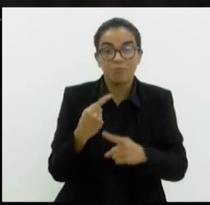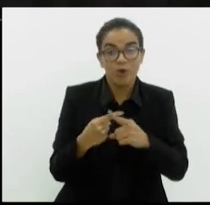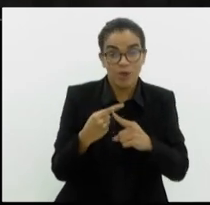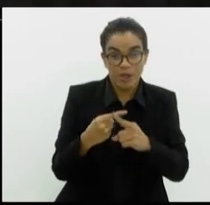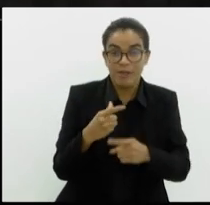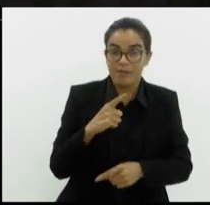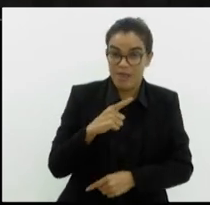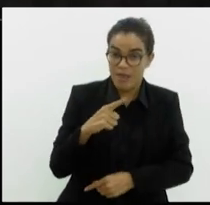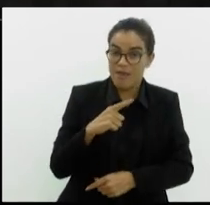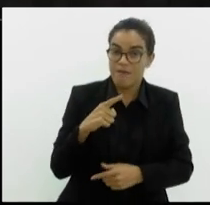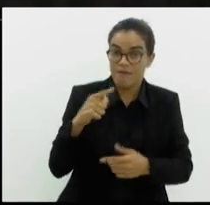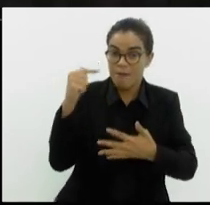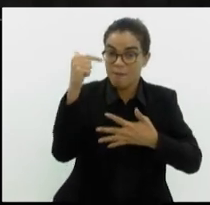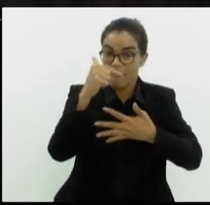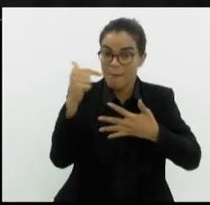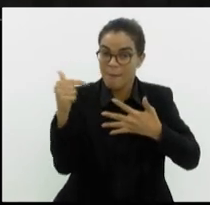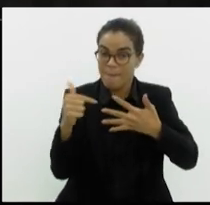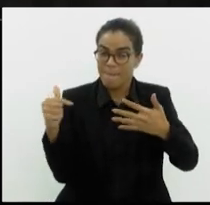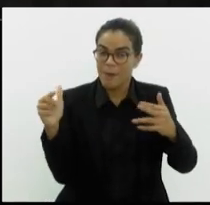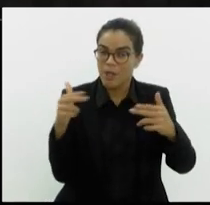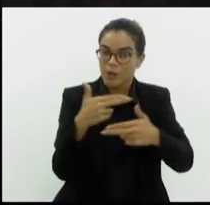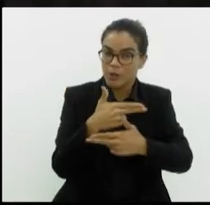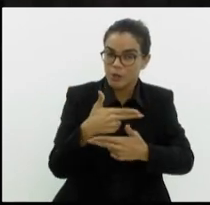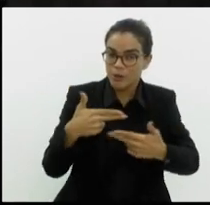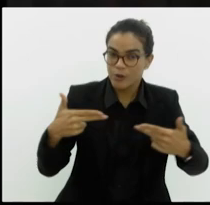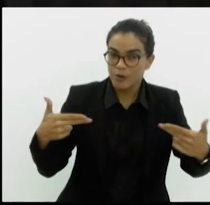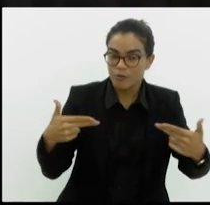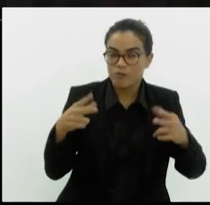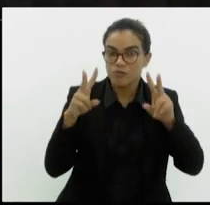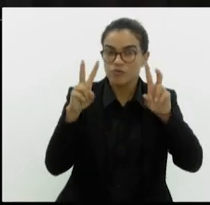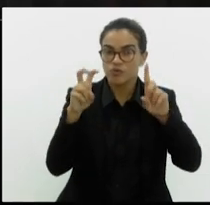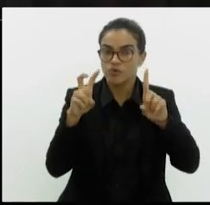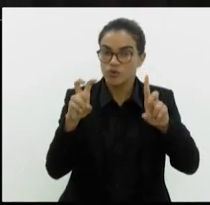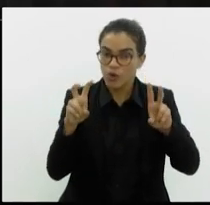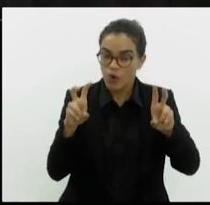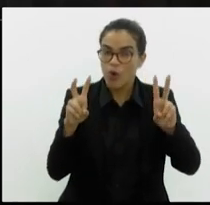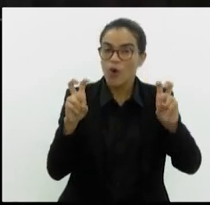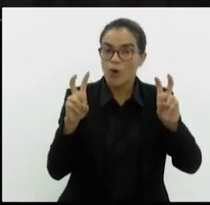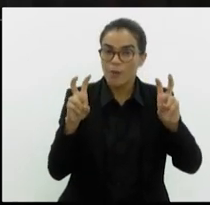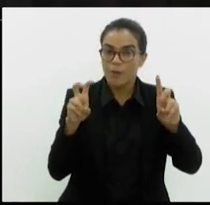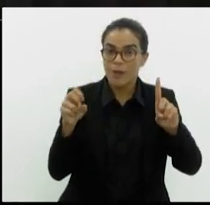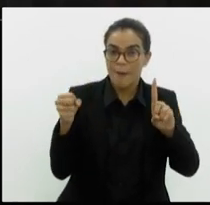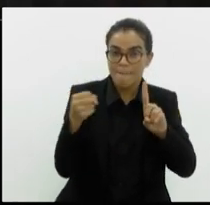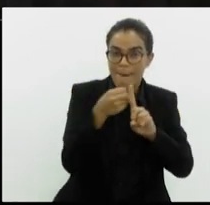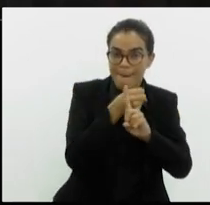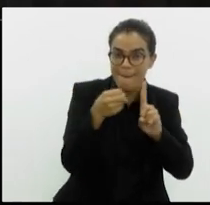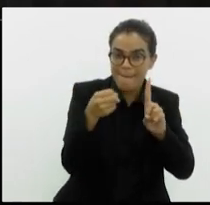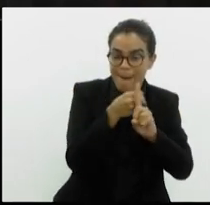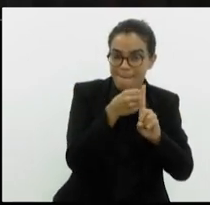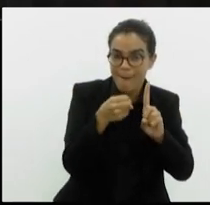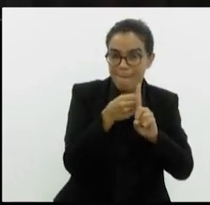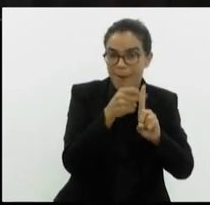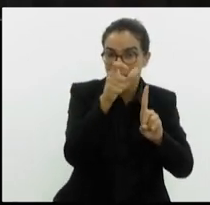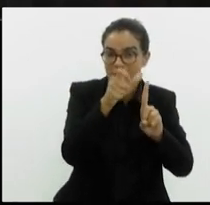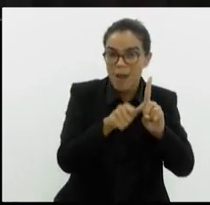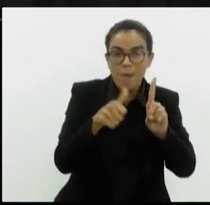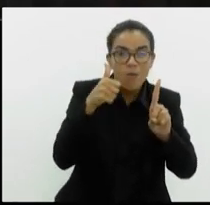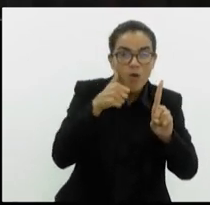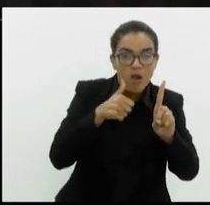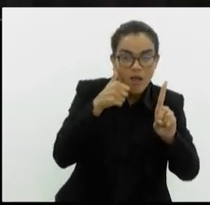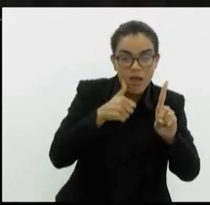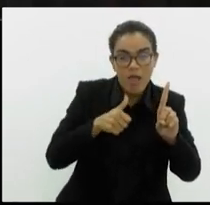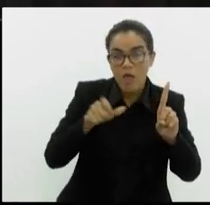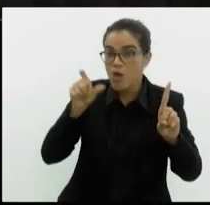fatos novos, em relação a agressão sofrida pela ex-mulher do filho